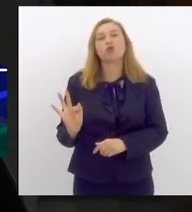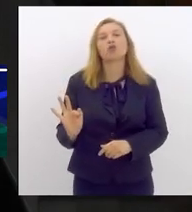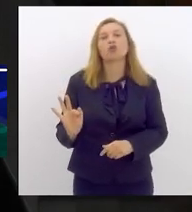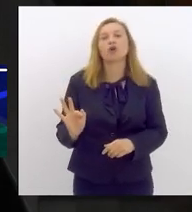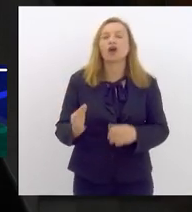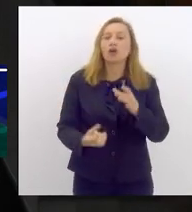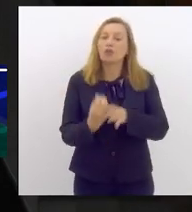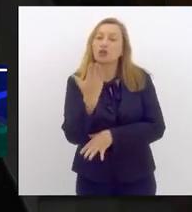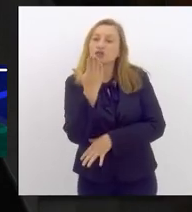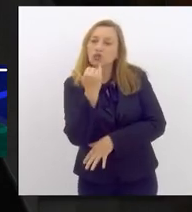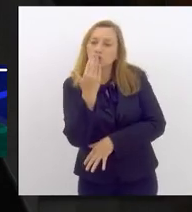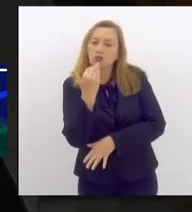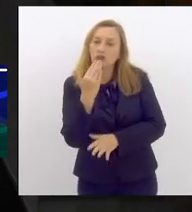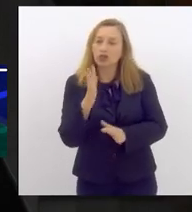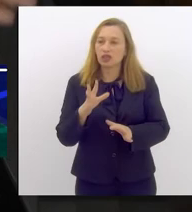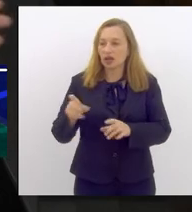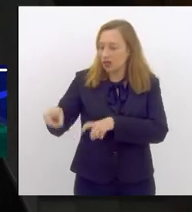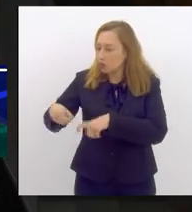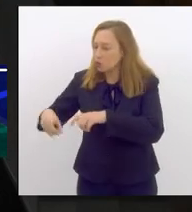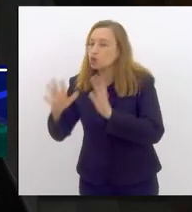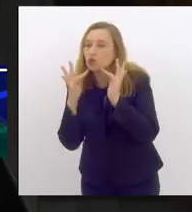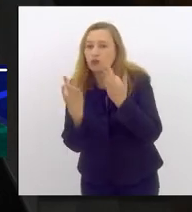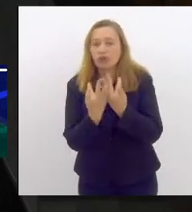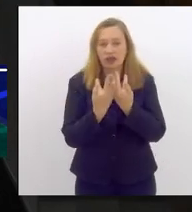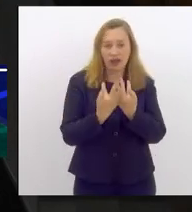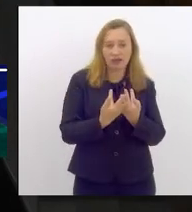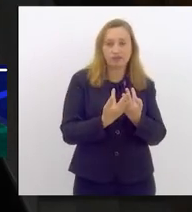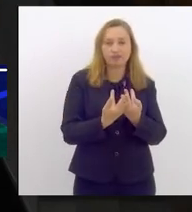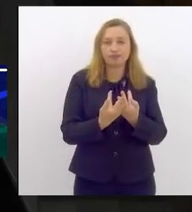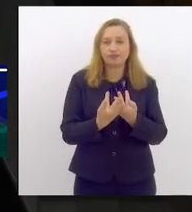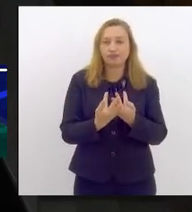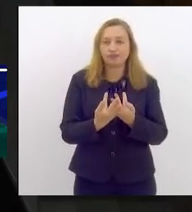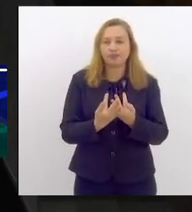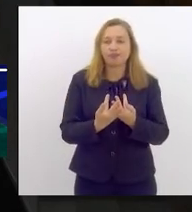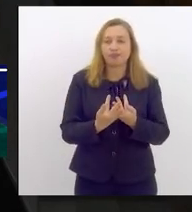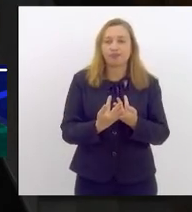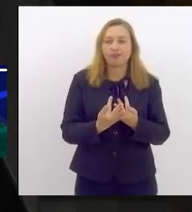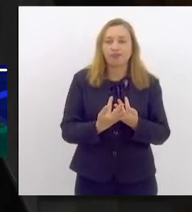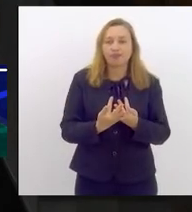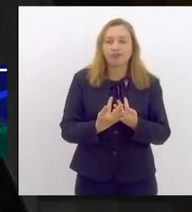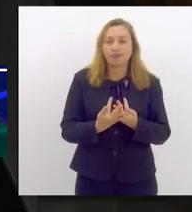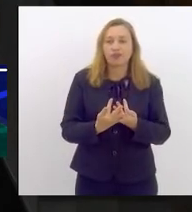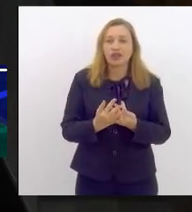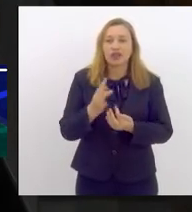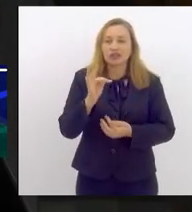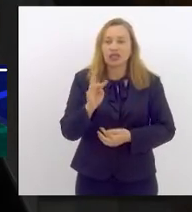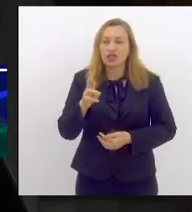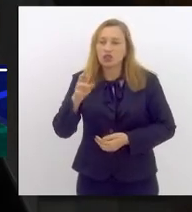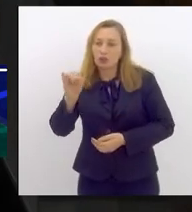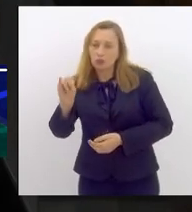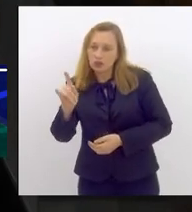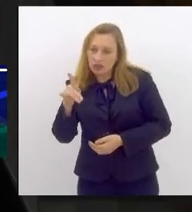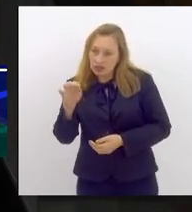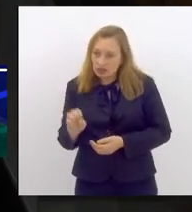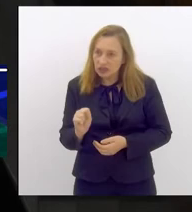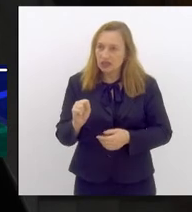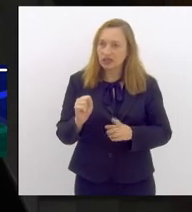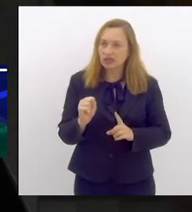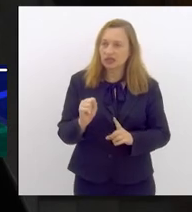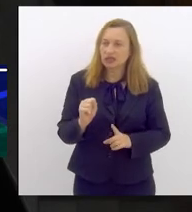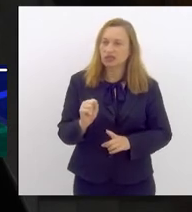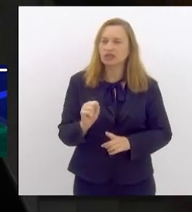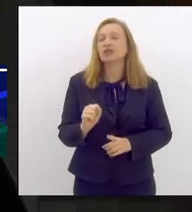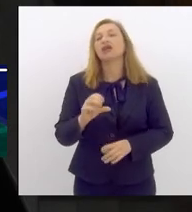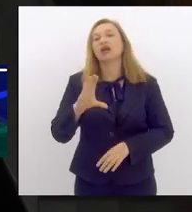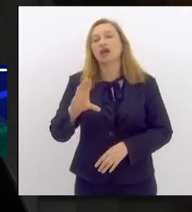de alimentos da Agricultura Familiar pequenos agricultores familiares na interesó polireda ão do setor de moda